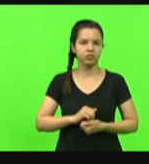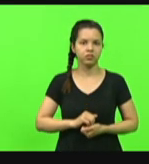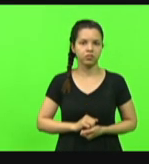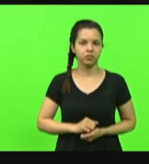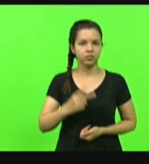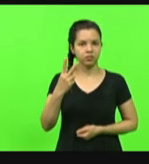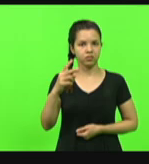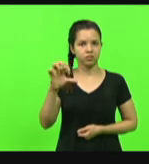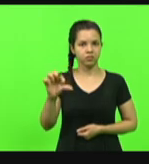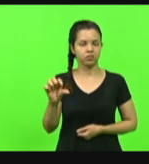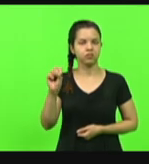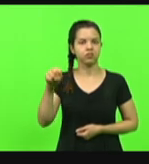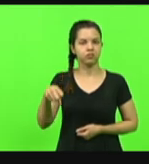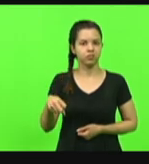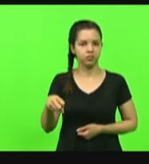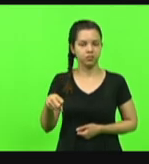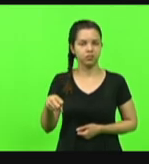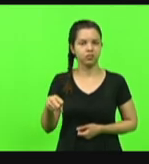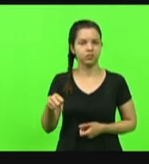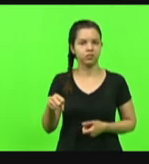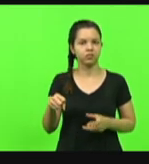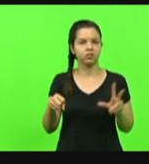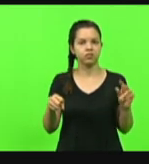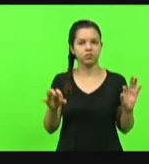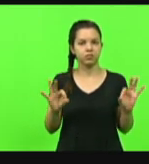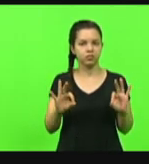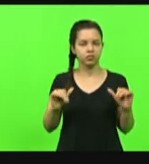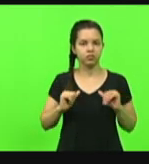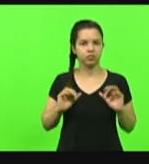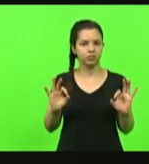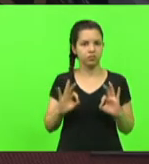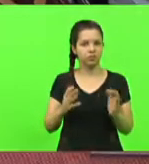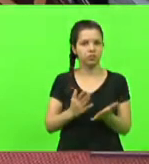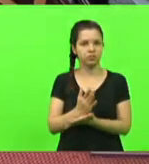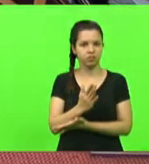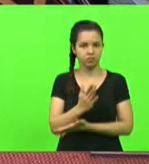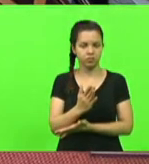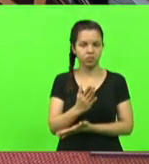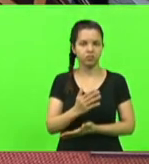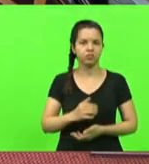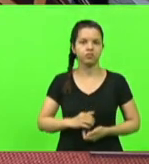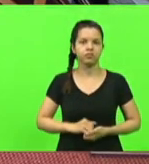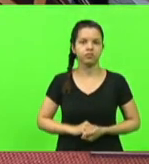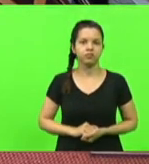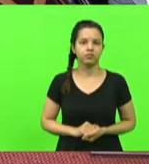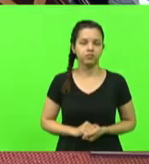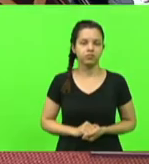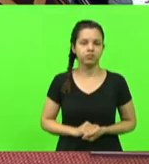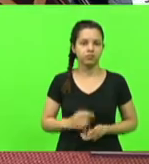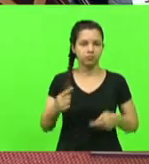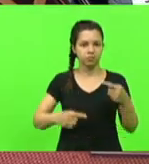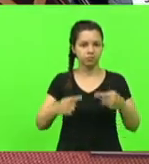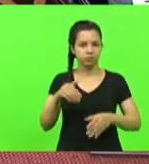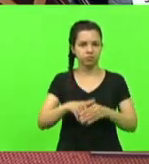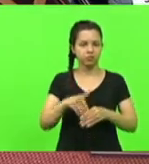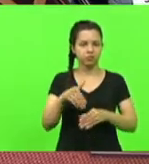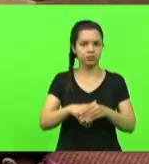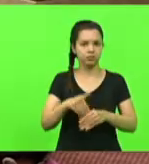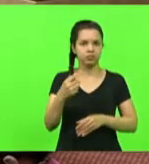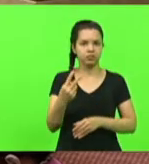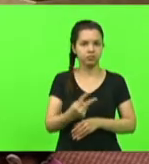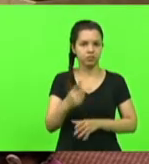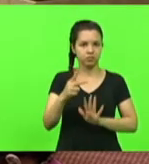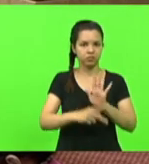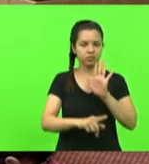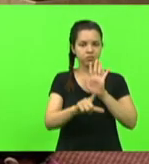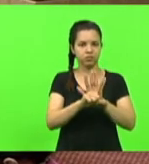29 votos sim, nenhum voto não, nenhuma abstenção. Está aprovado em segundo turno. Discussão e votação em segundo turno do projeto